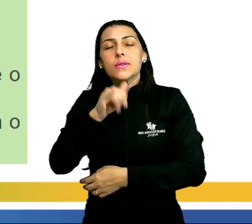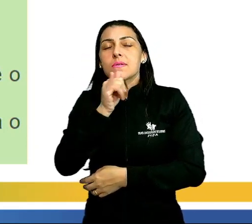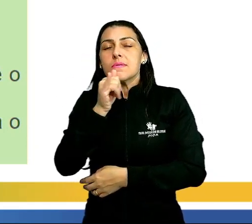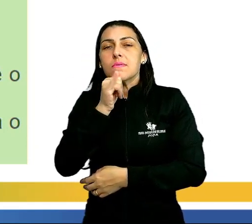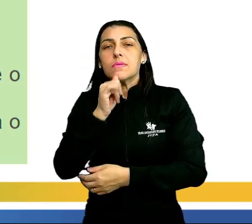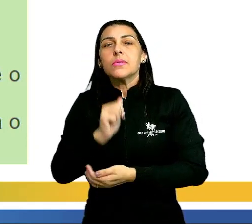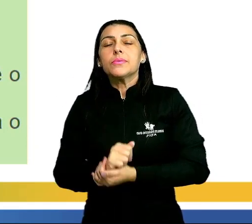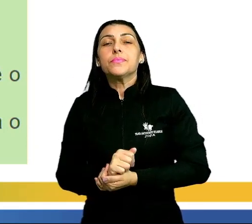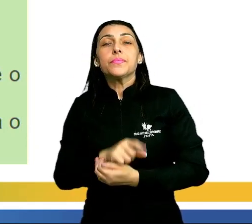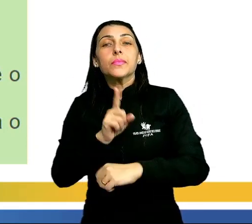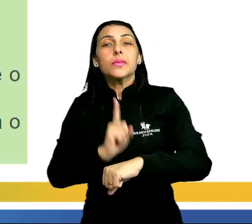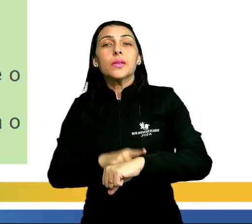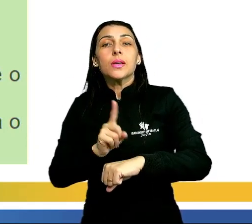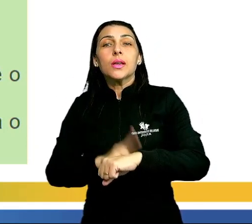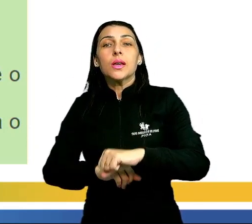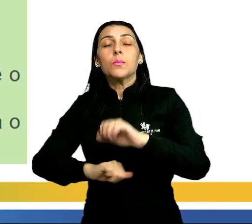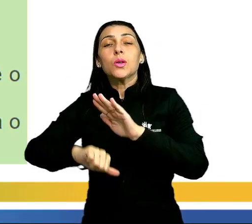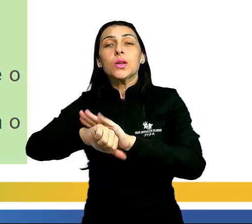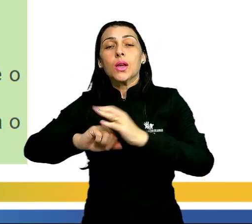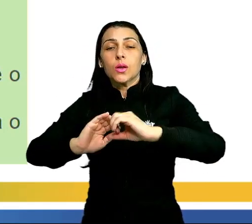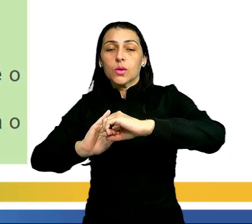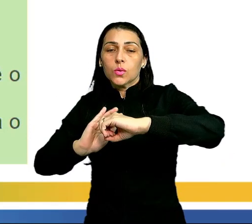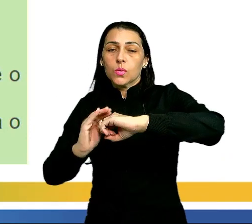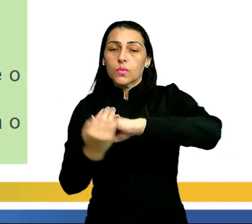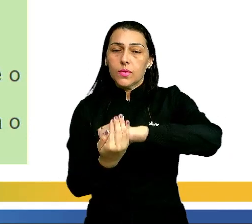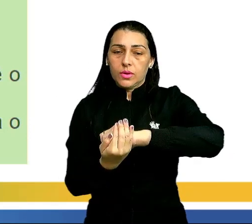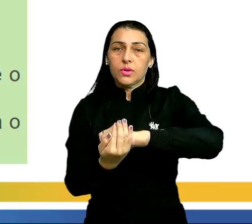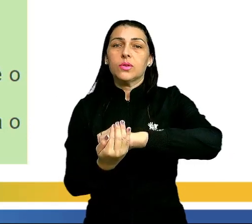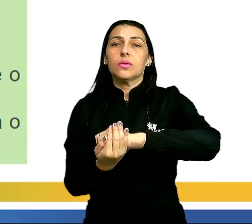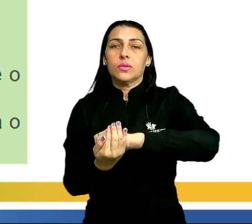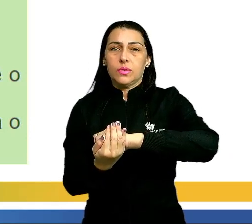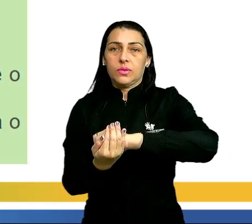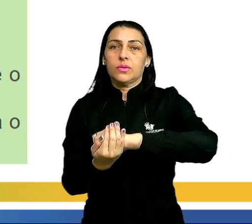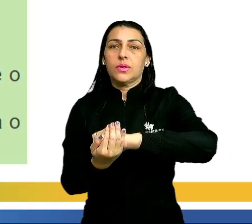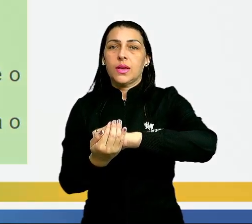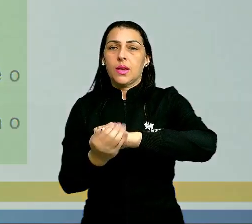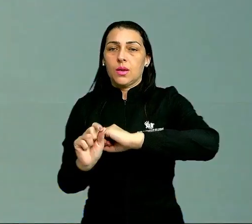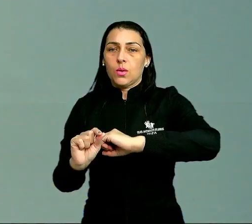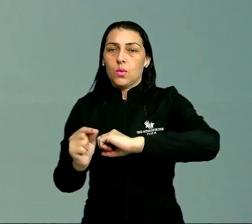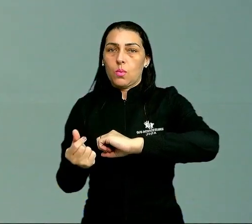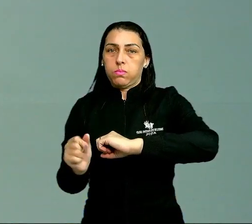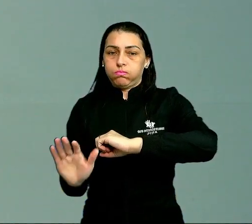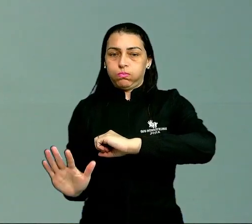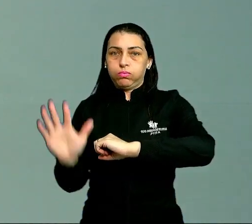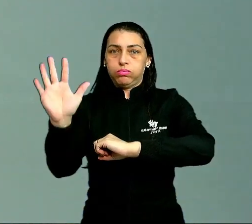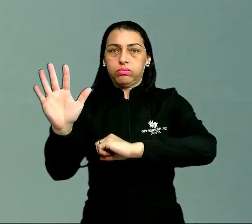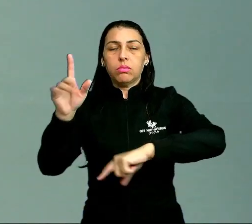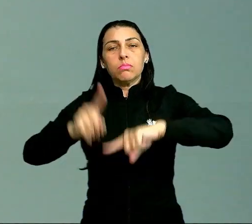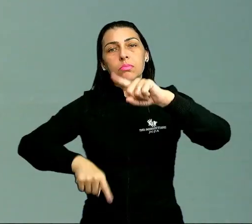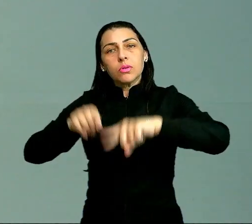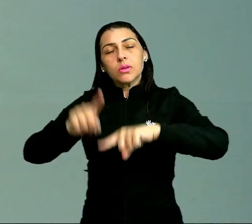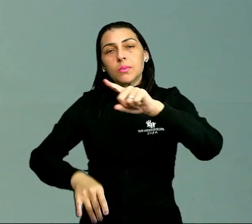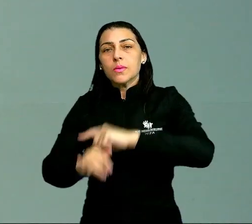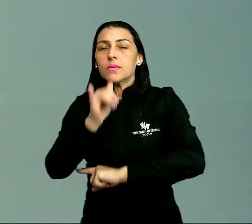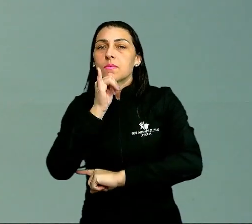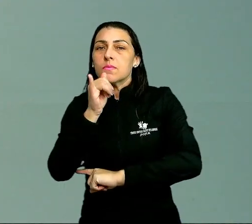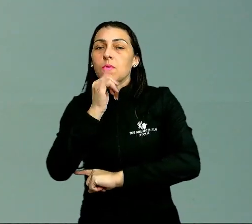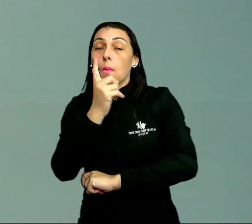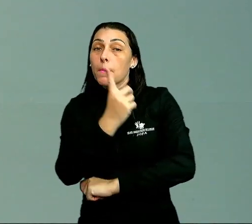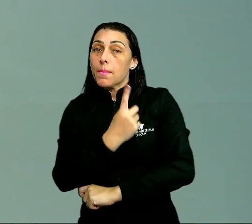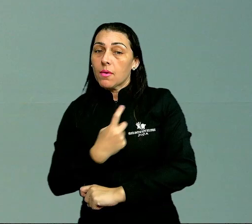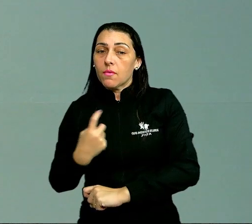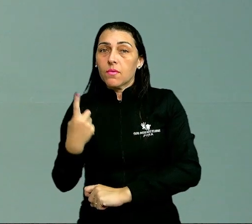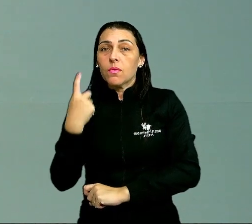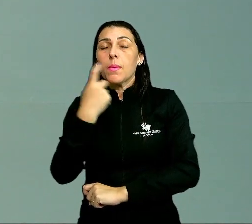gente esteja em época de crise de Covid-19 e em alta de preços. Então, um produto, como por exemplo um